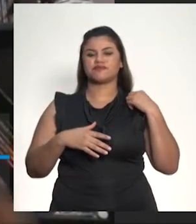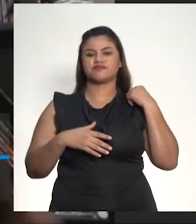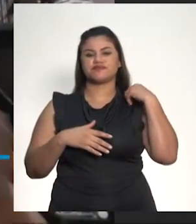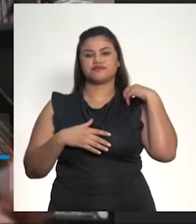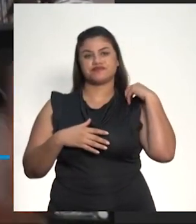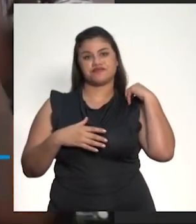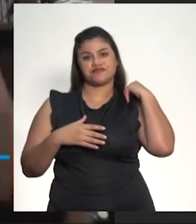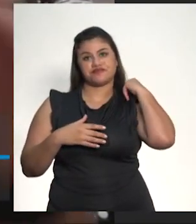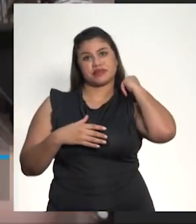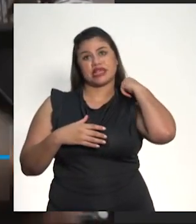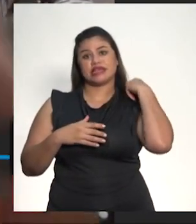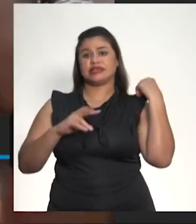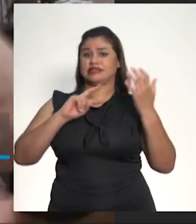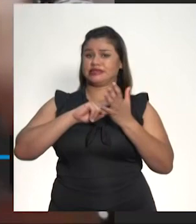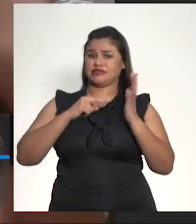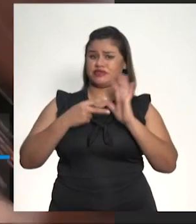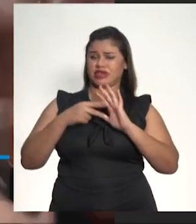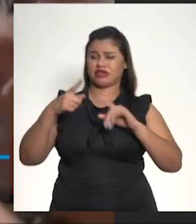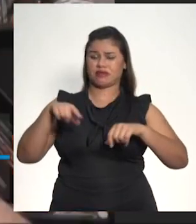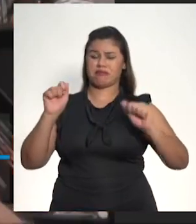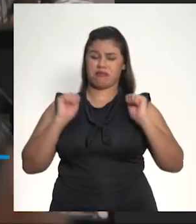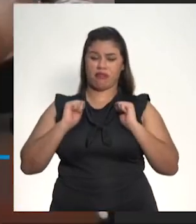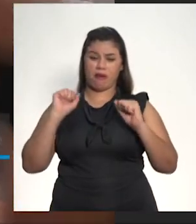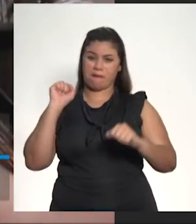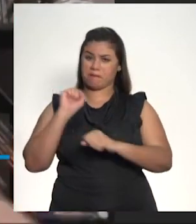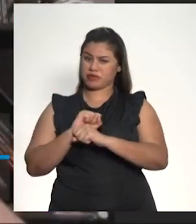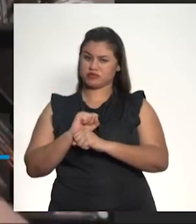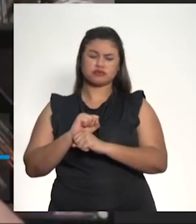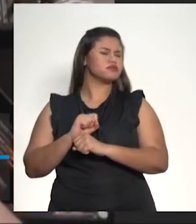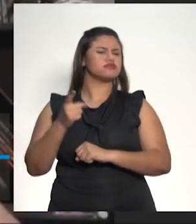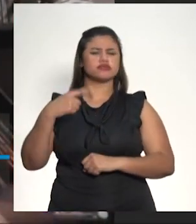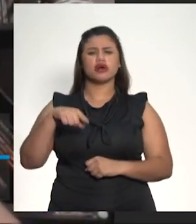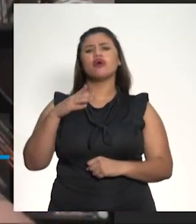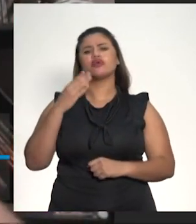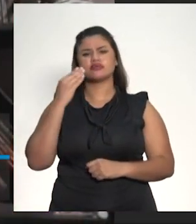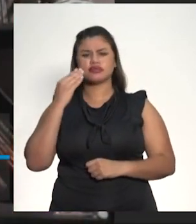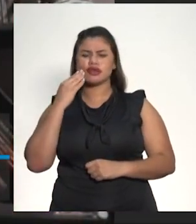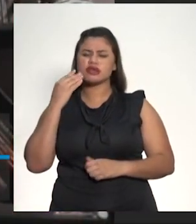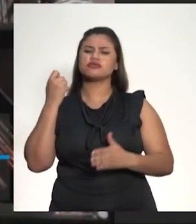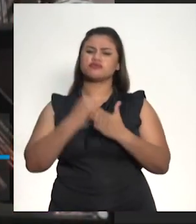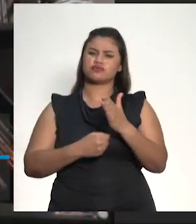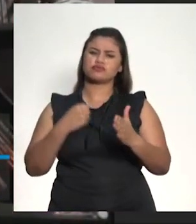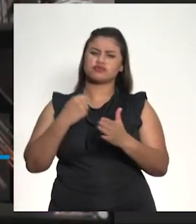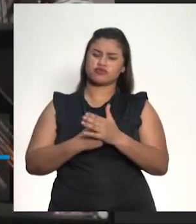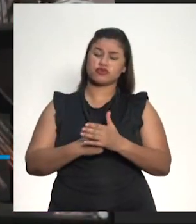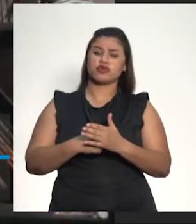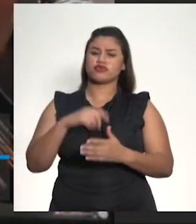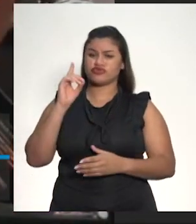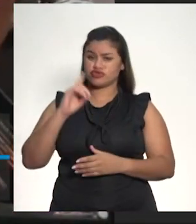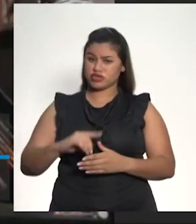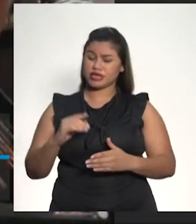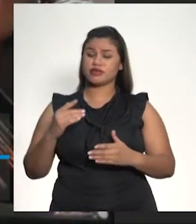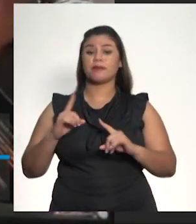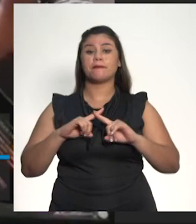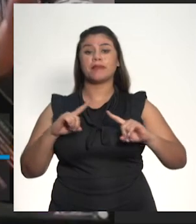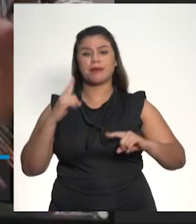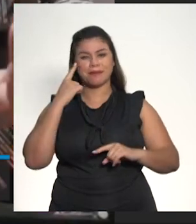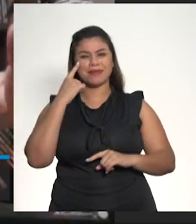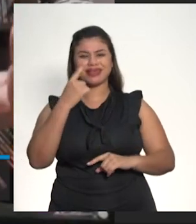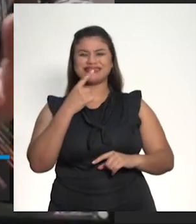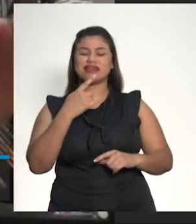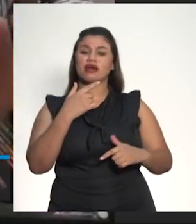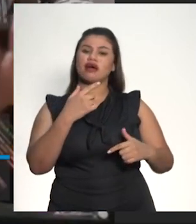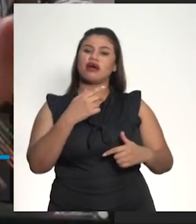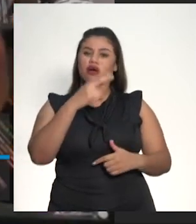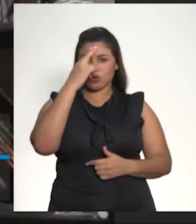Isso não significa que a gente não lute cada vez mais por uma melhoria dos nossos direitos, mas existem categorias que estão começando a busca de seus